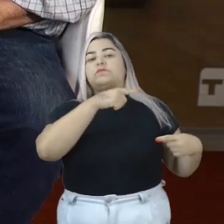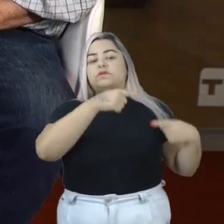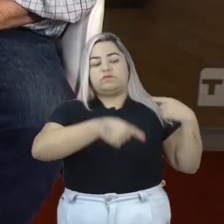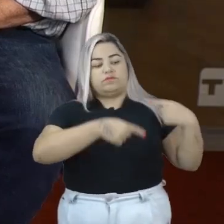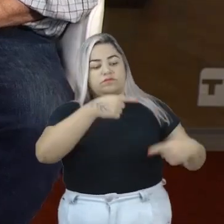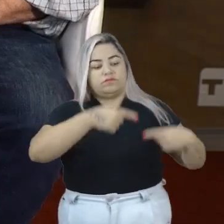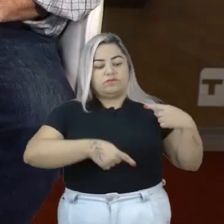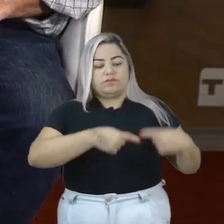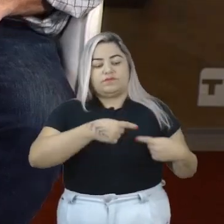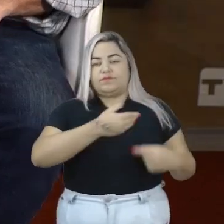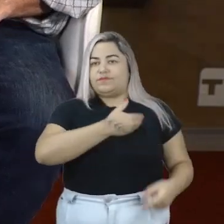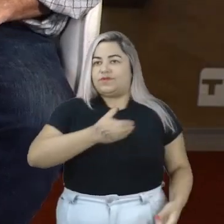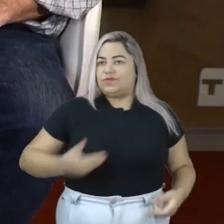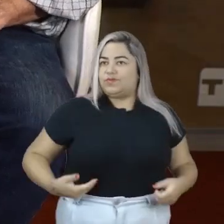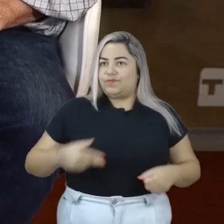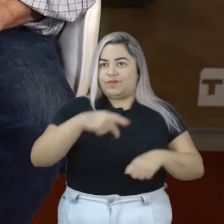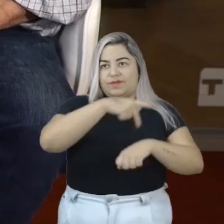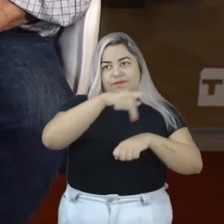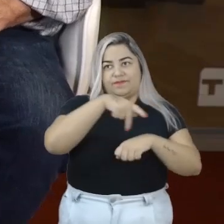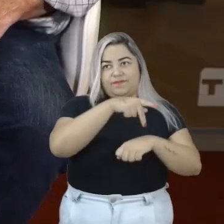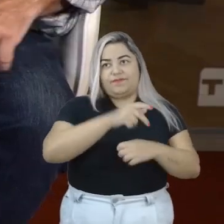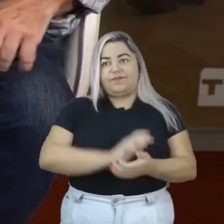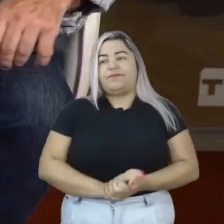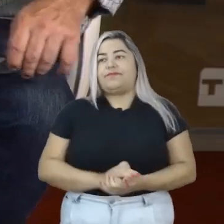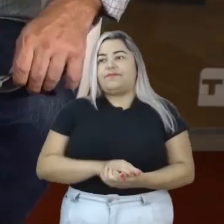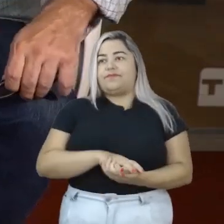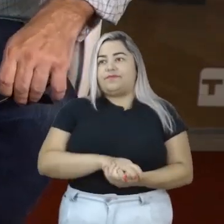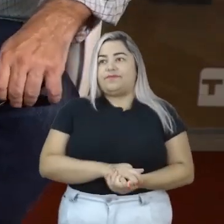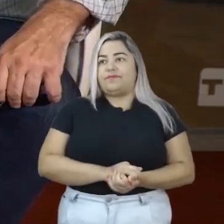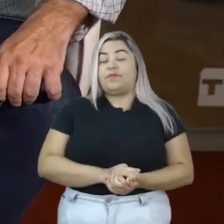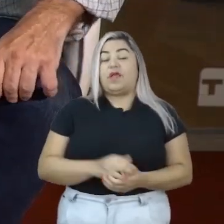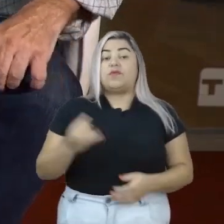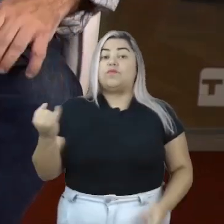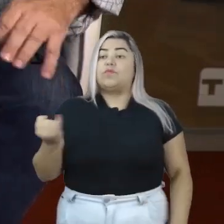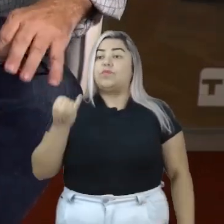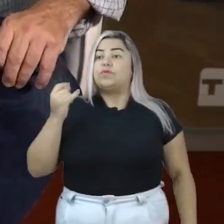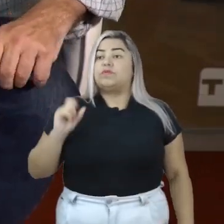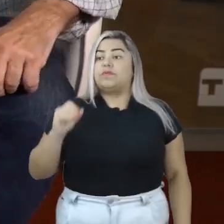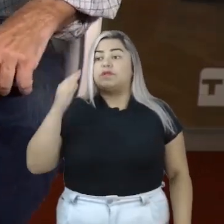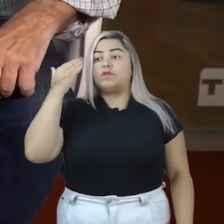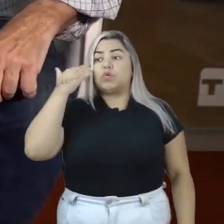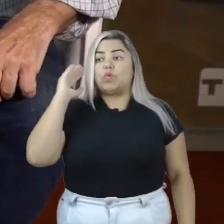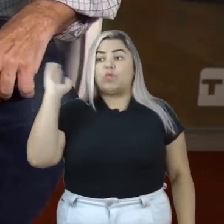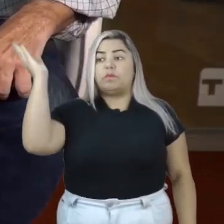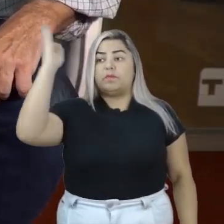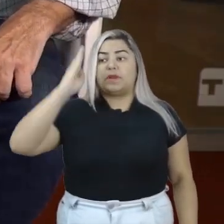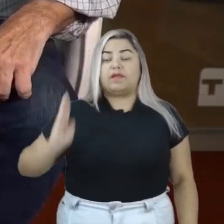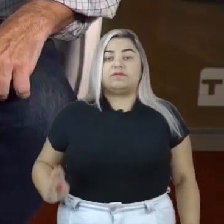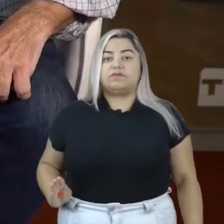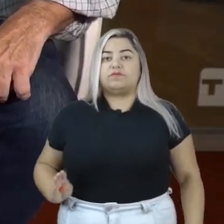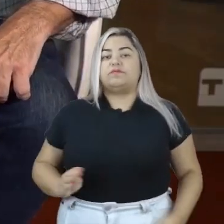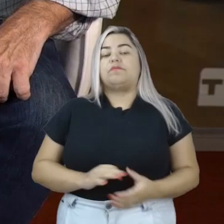políticas públicas no país. Acho que a questão mais importante é a gente entender o Brasil, né?